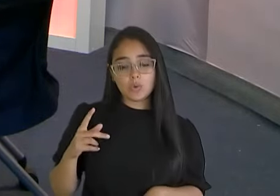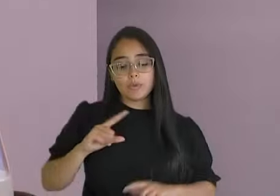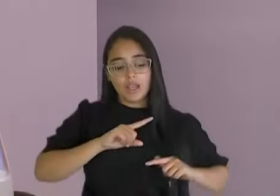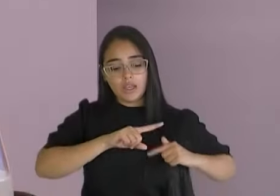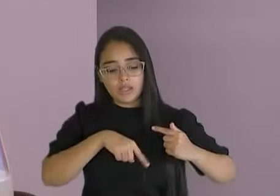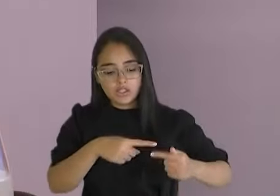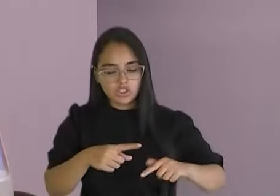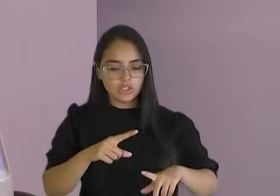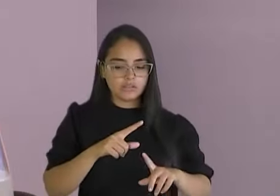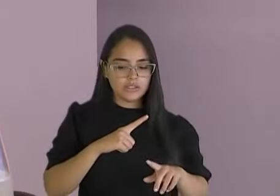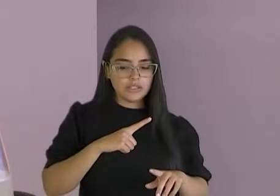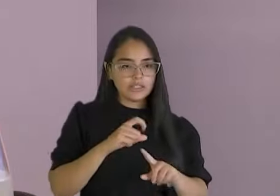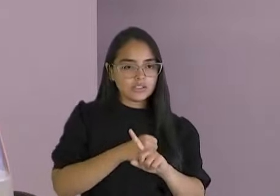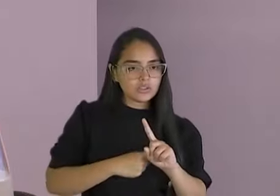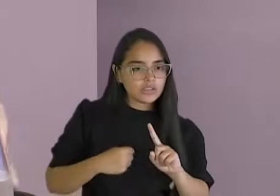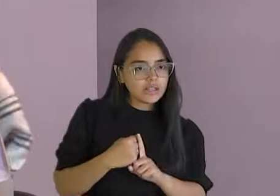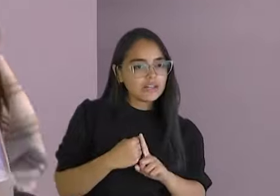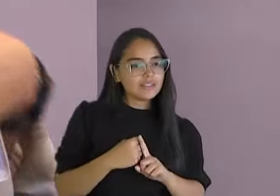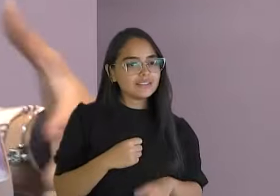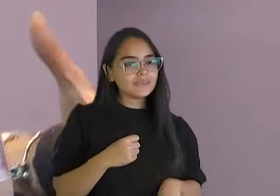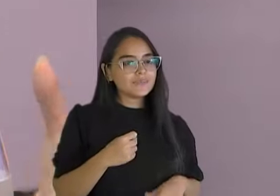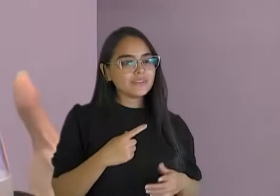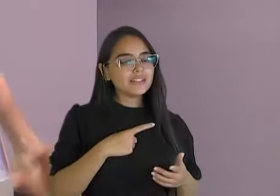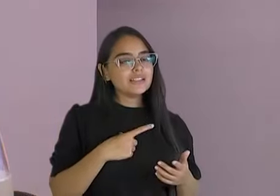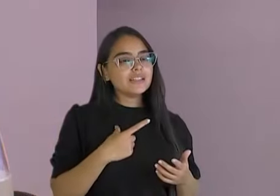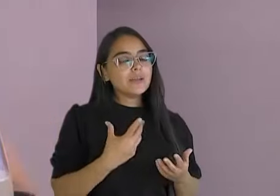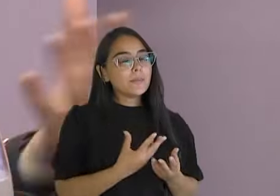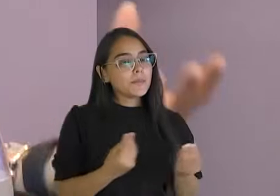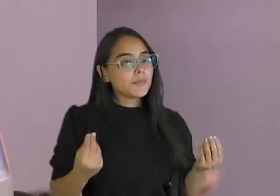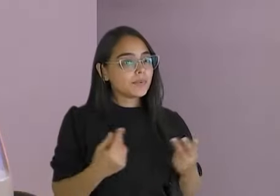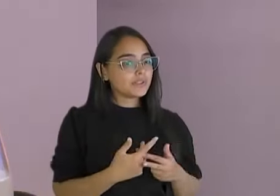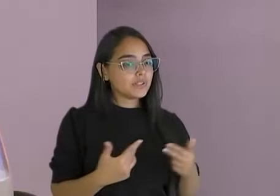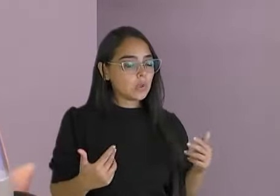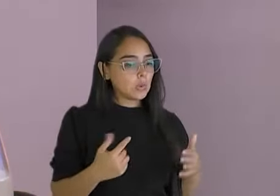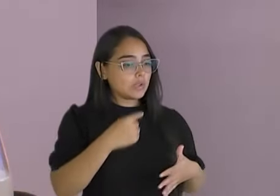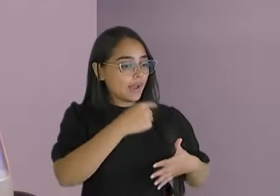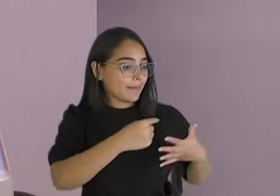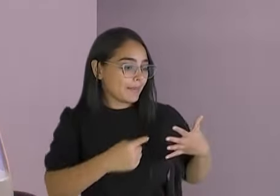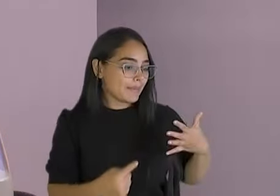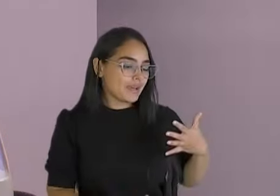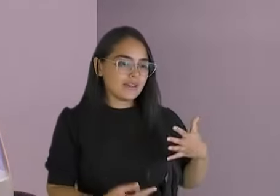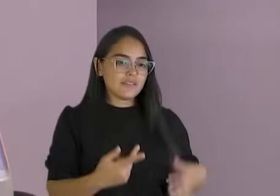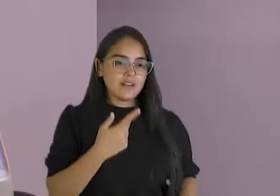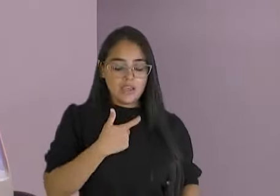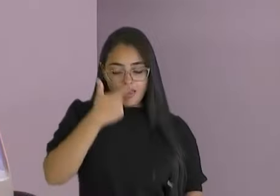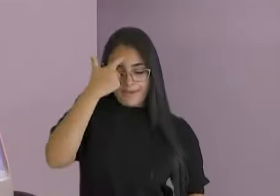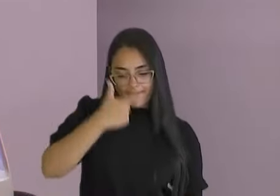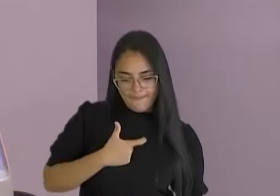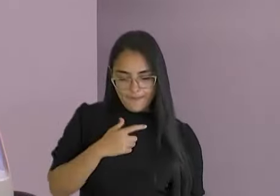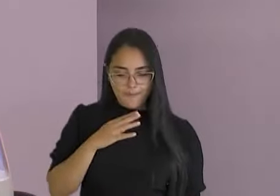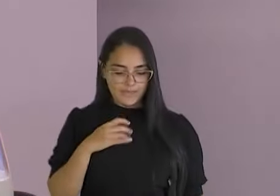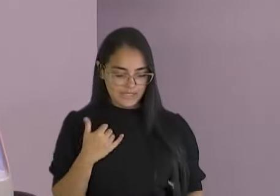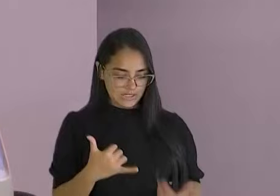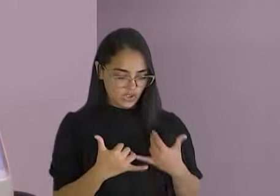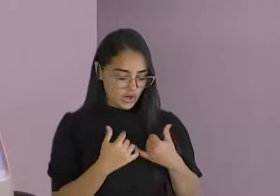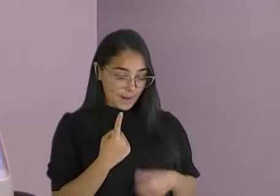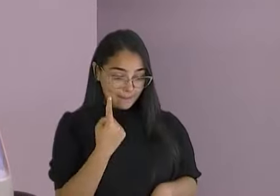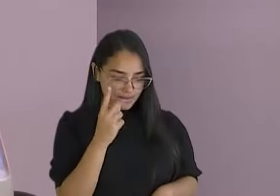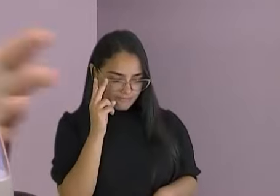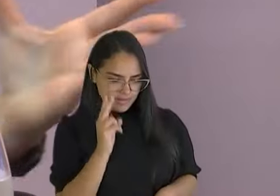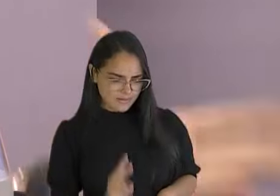questões sociais? Tem questão de possibilidade? Tem, são tantas coisas... Um conjunto de fatores. Que não dá pra gente dizer, eu, Beatriz, se eu jogar a